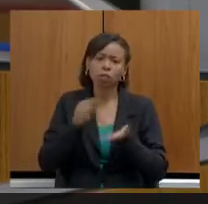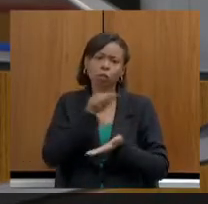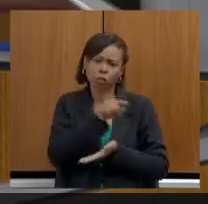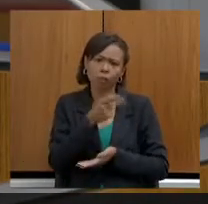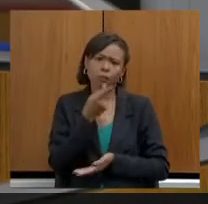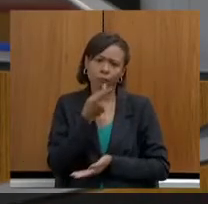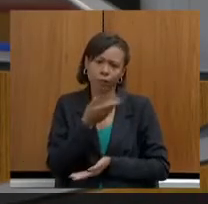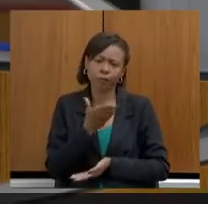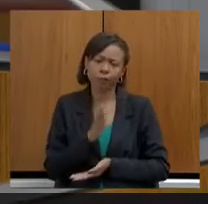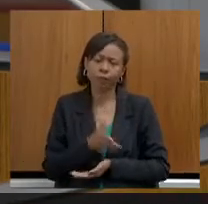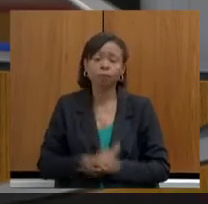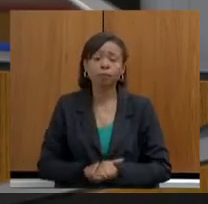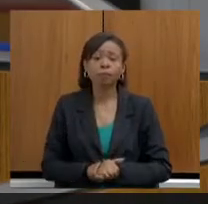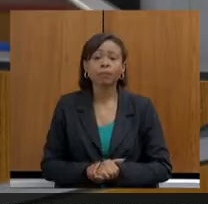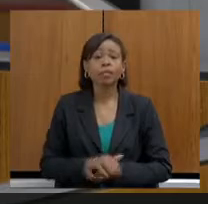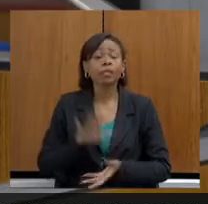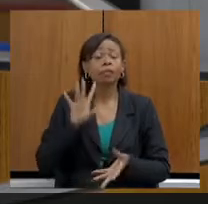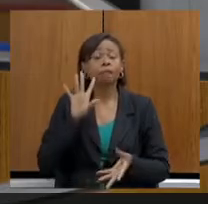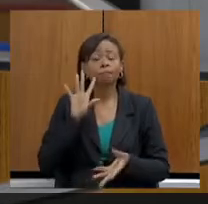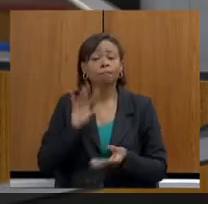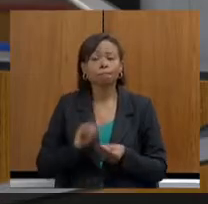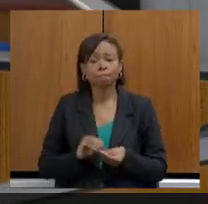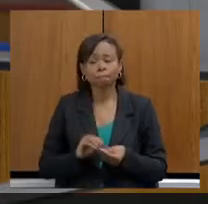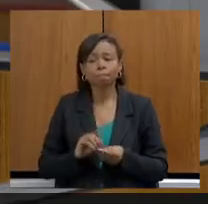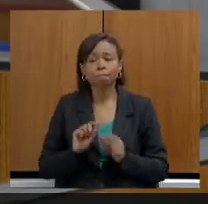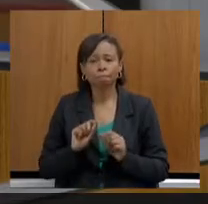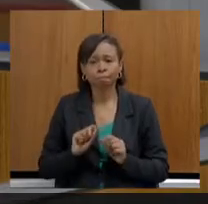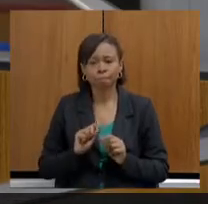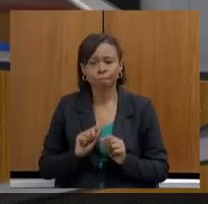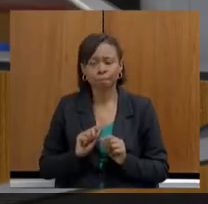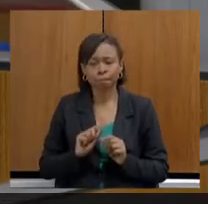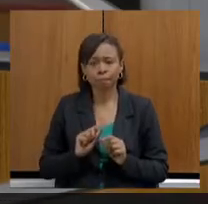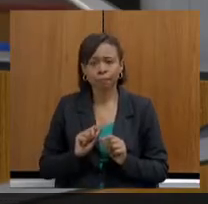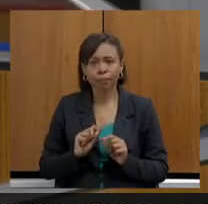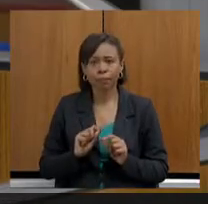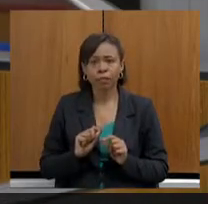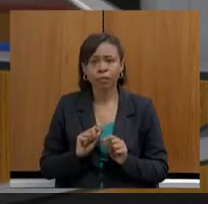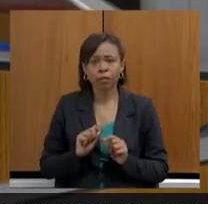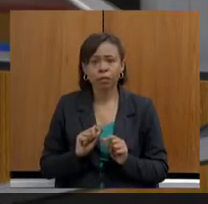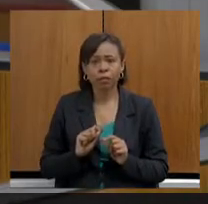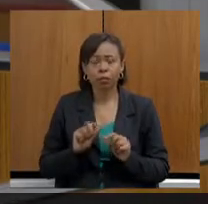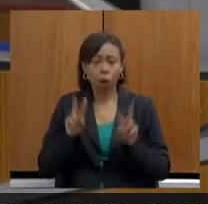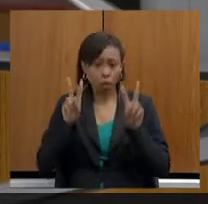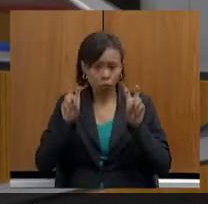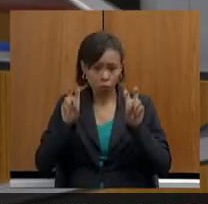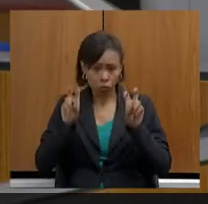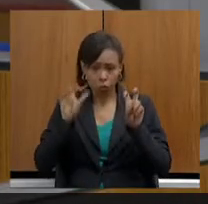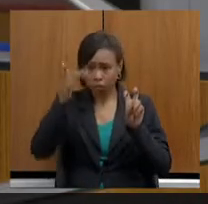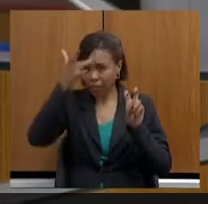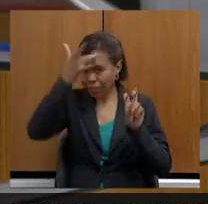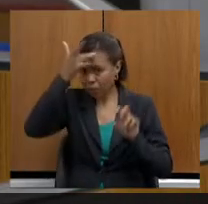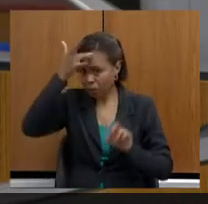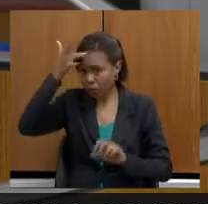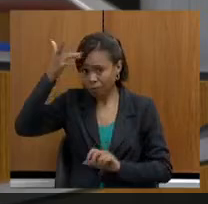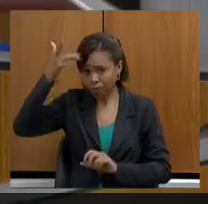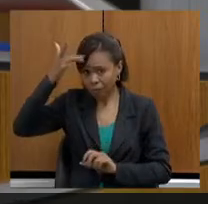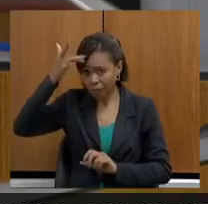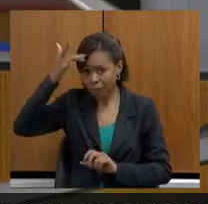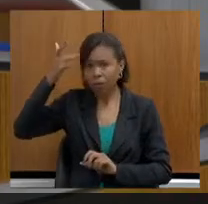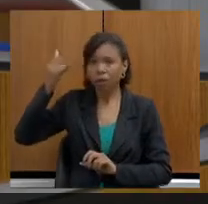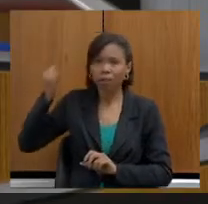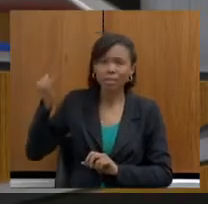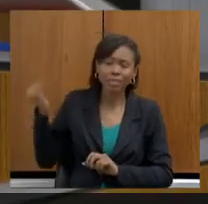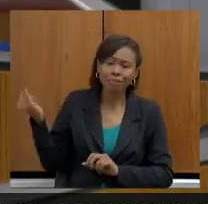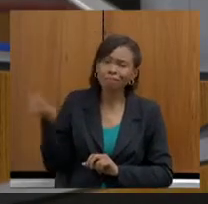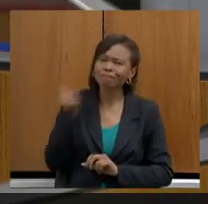eu quero por fim dizer que o assunto da Saúde Mental ele é tão